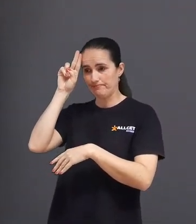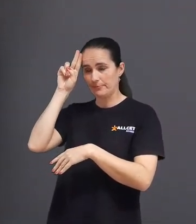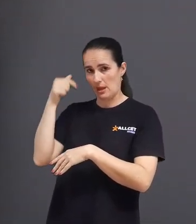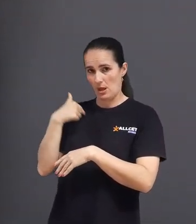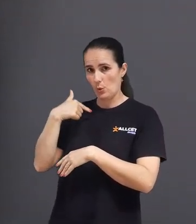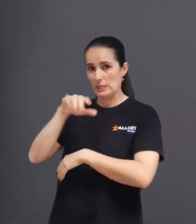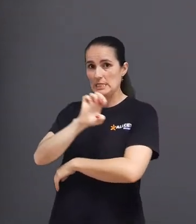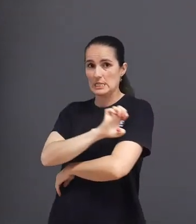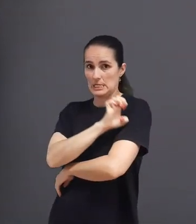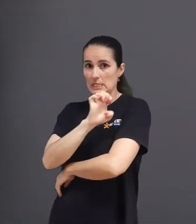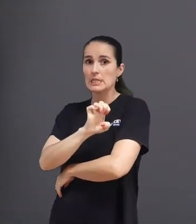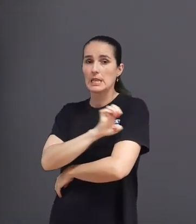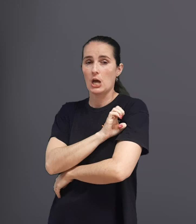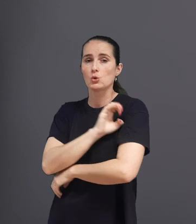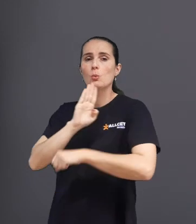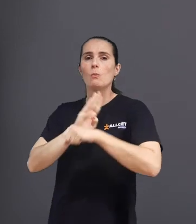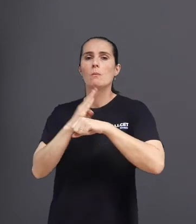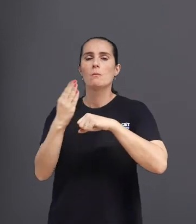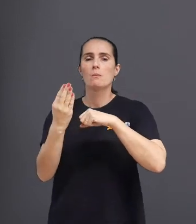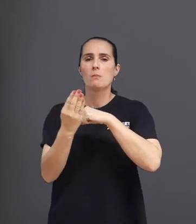Ele estava em casa limpando o carro.